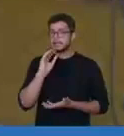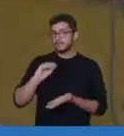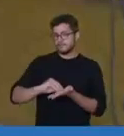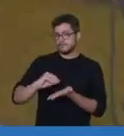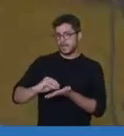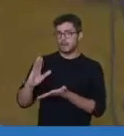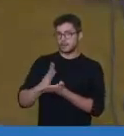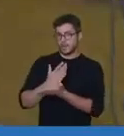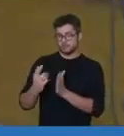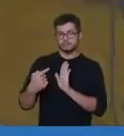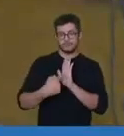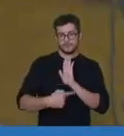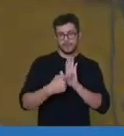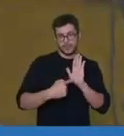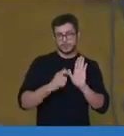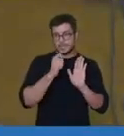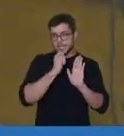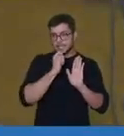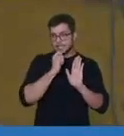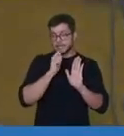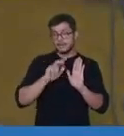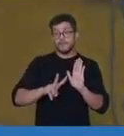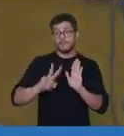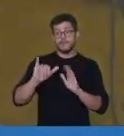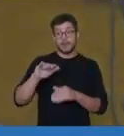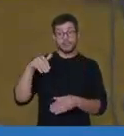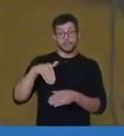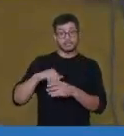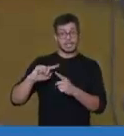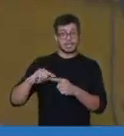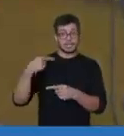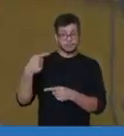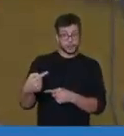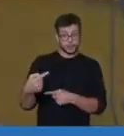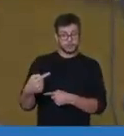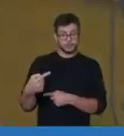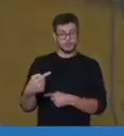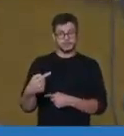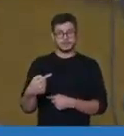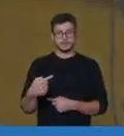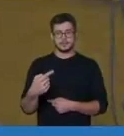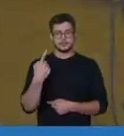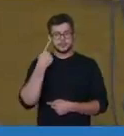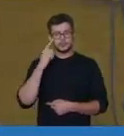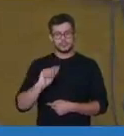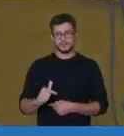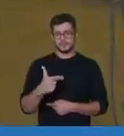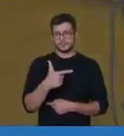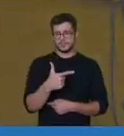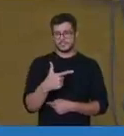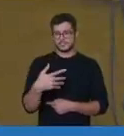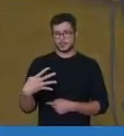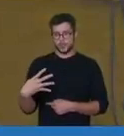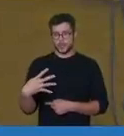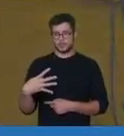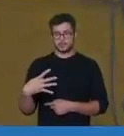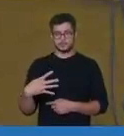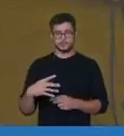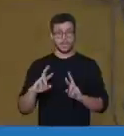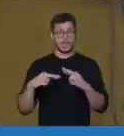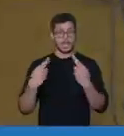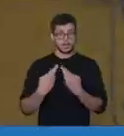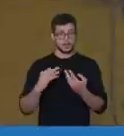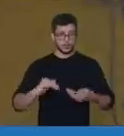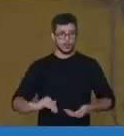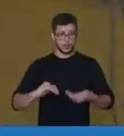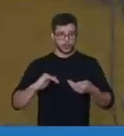que trancam a pauta. Então, por acordo, nós conseguimos suspendê-los e jogá-los todos já para uma sessão